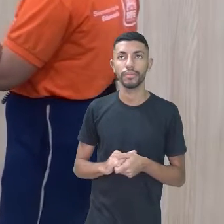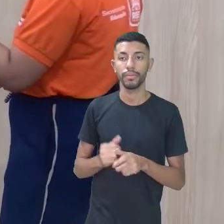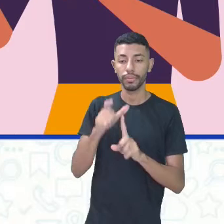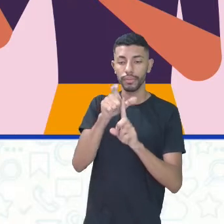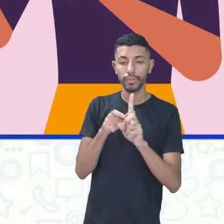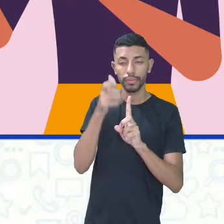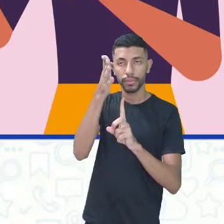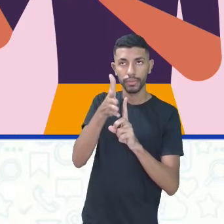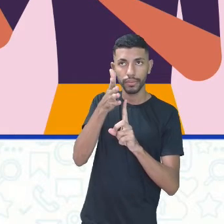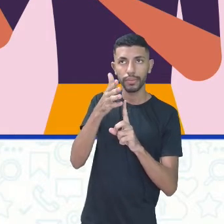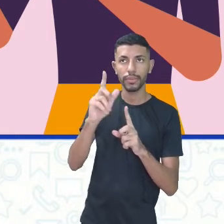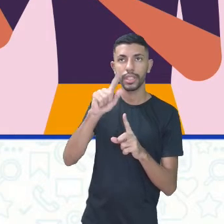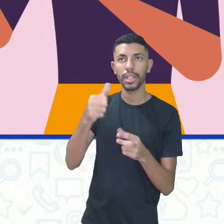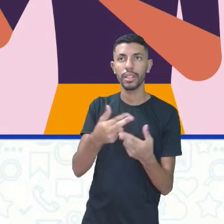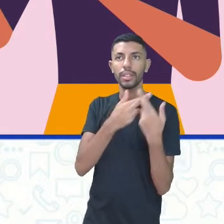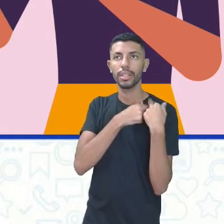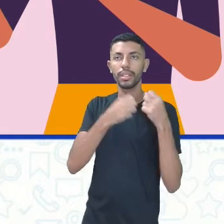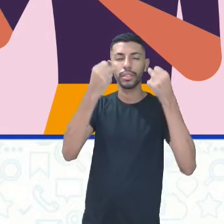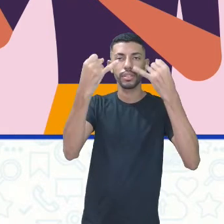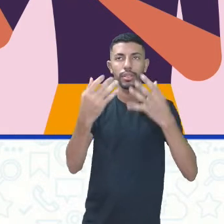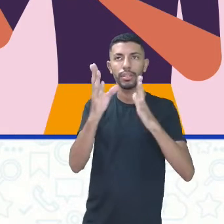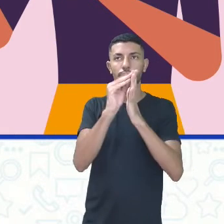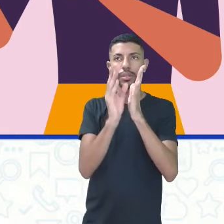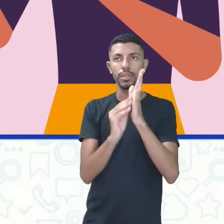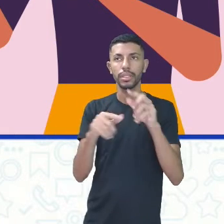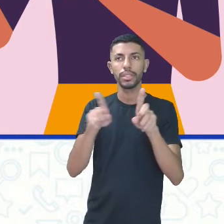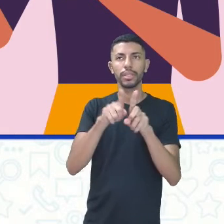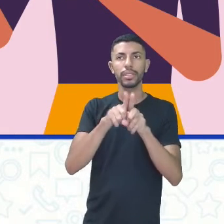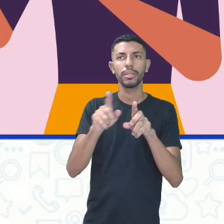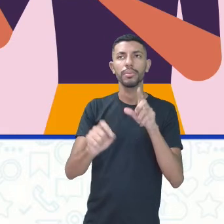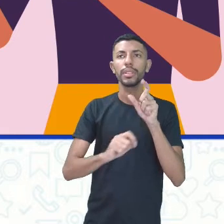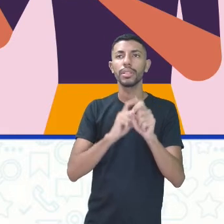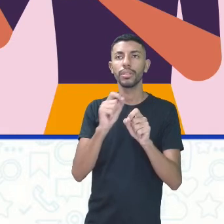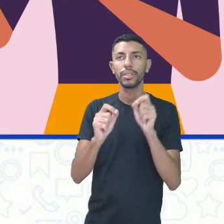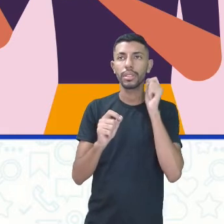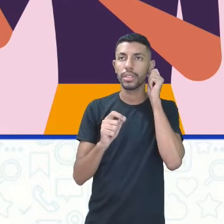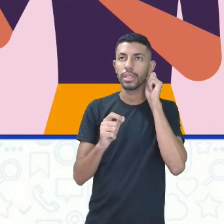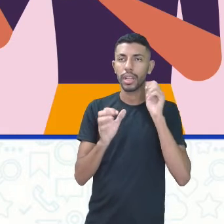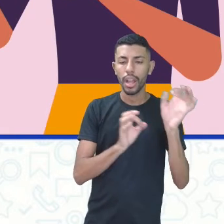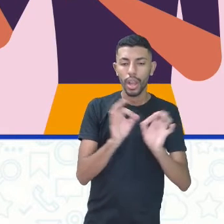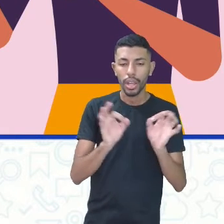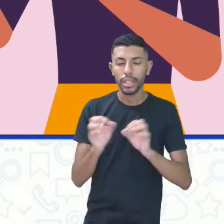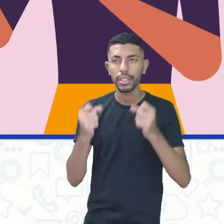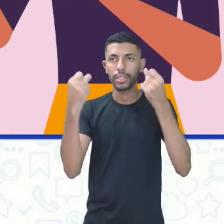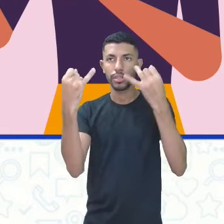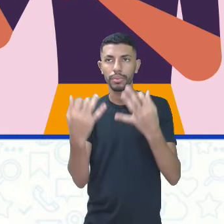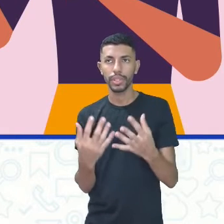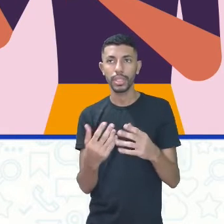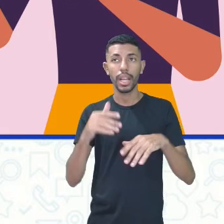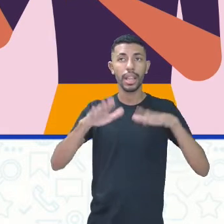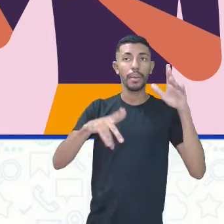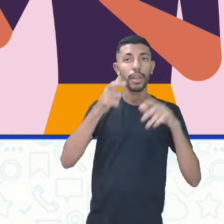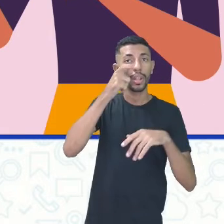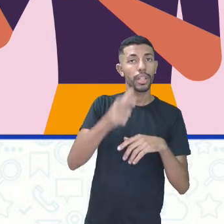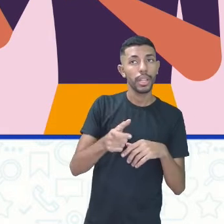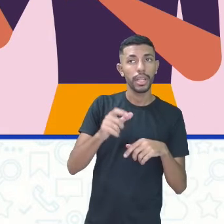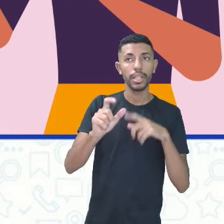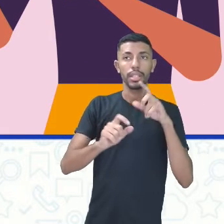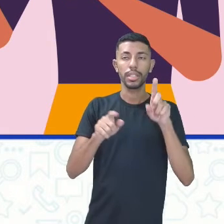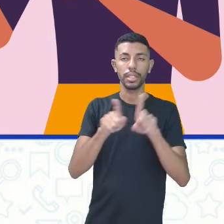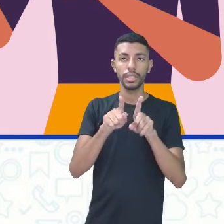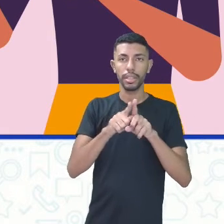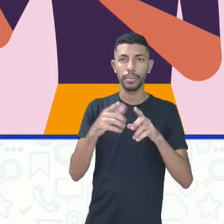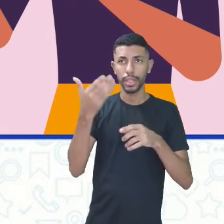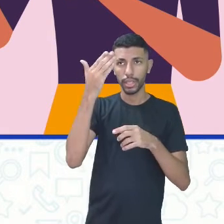O palestrante fica responsável pela explicação do conteúdo e também pelos possíveis rearranjos explicativos, a depender do interesse e do nível